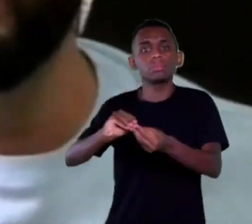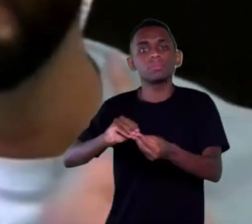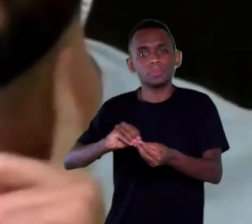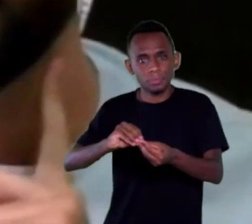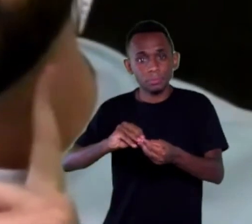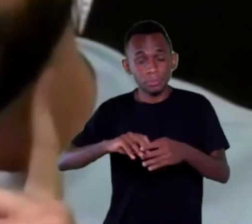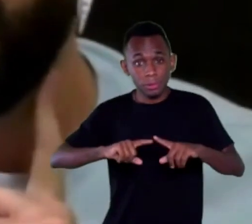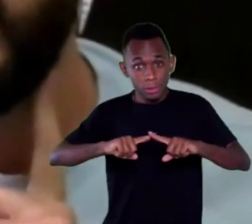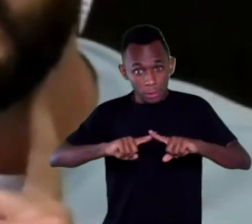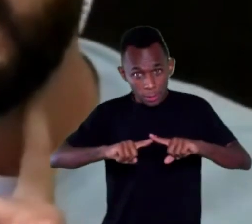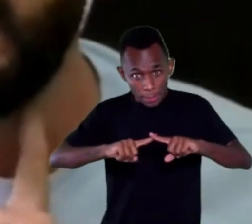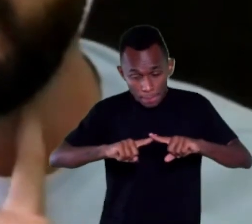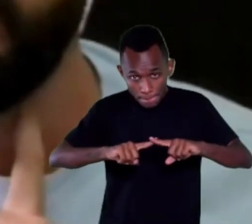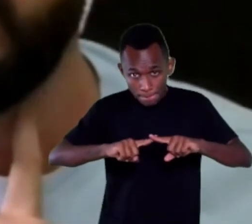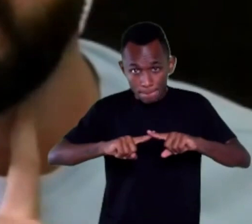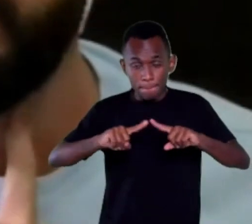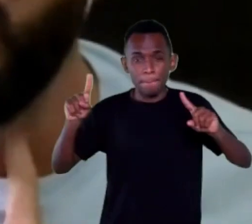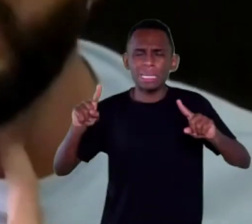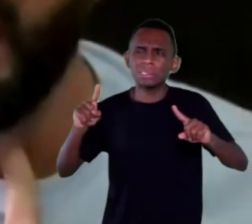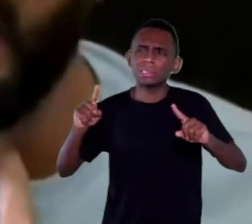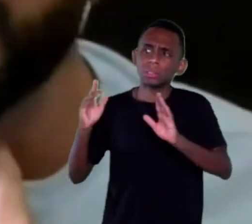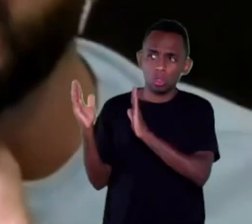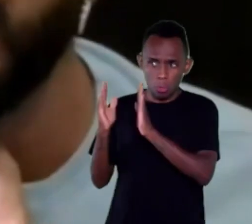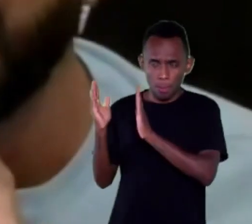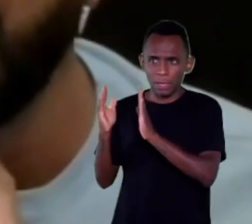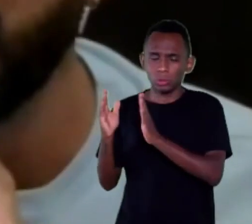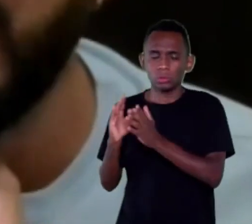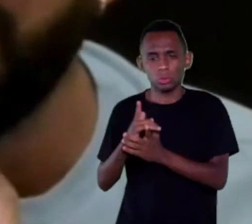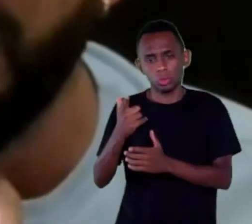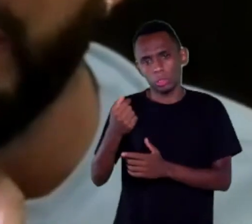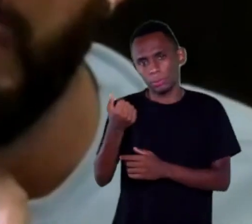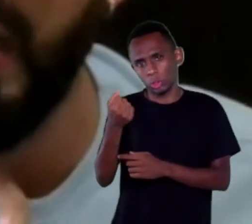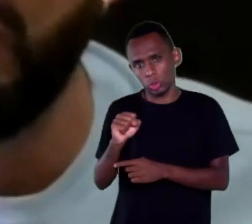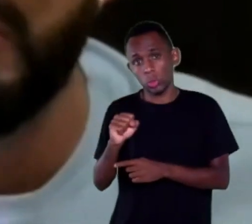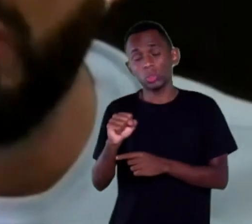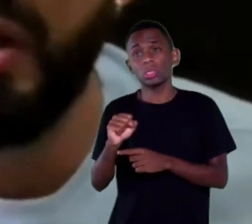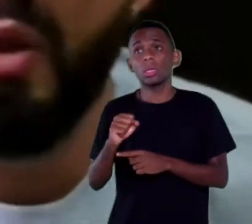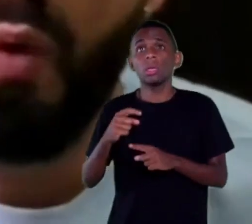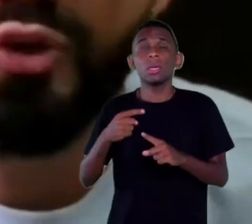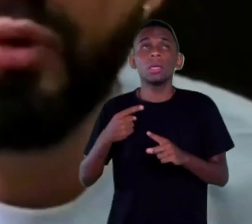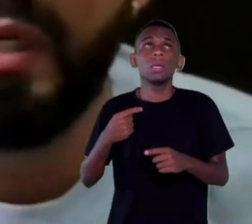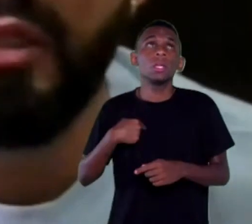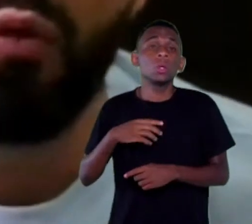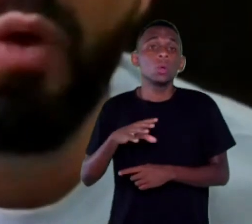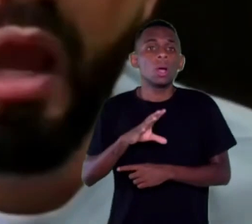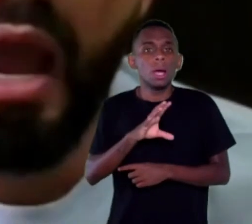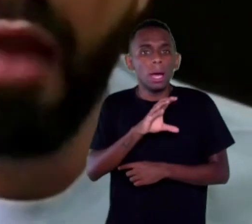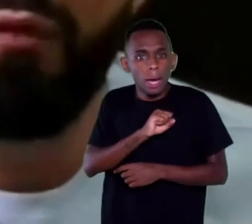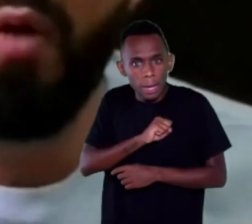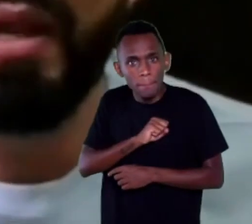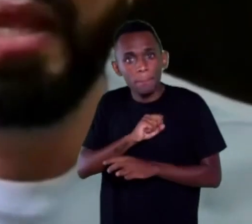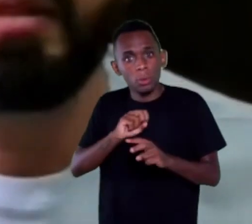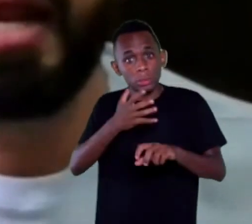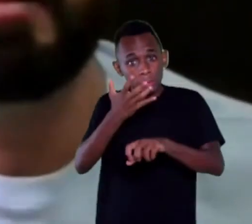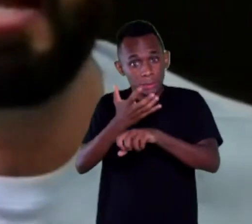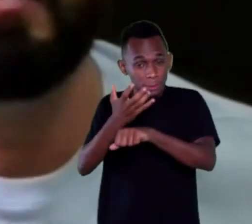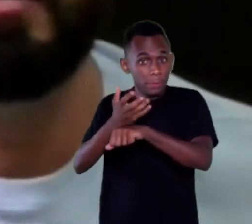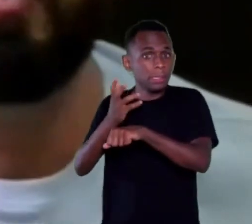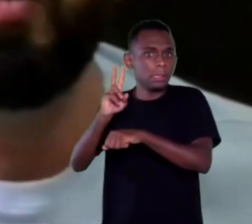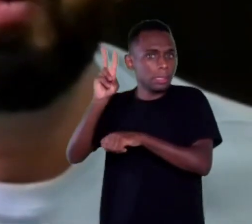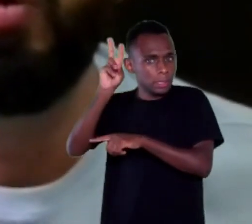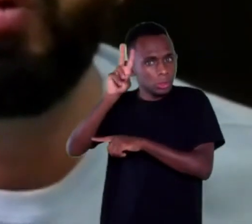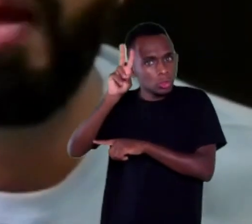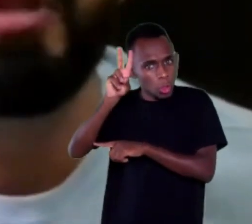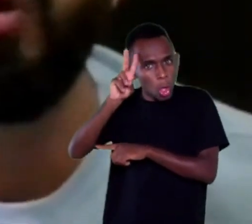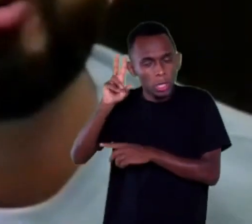na época, eu falei assim, porque, Josane, eu sempre fui apaixonado com história e eu acho lindo a forma que é